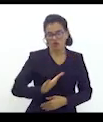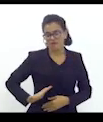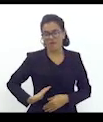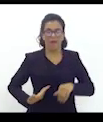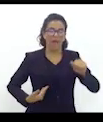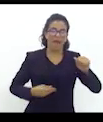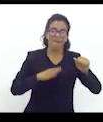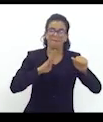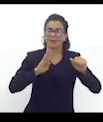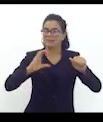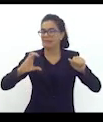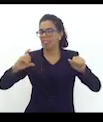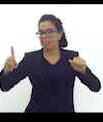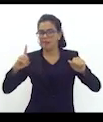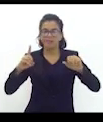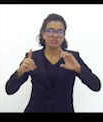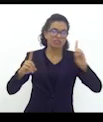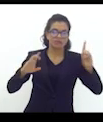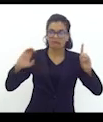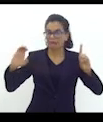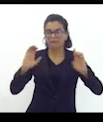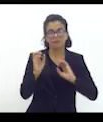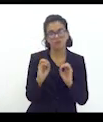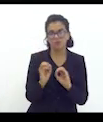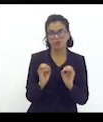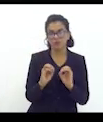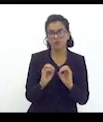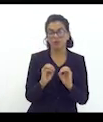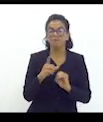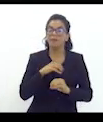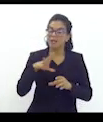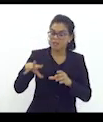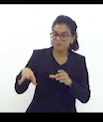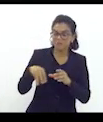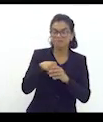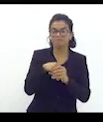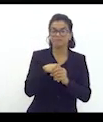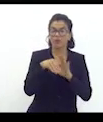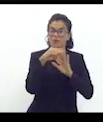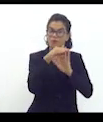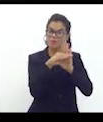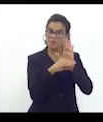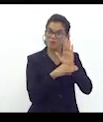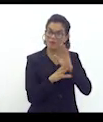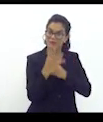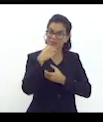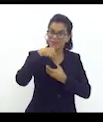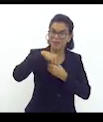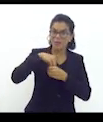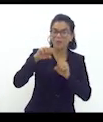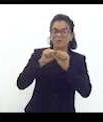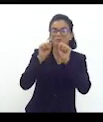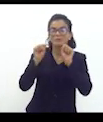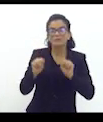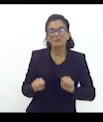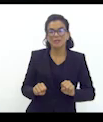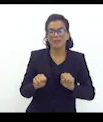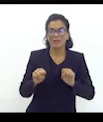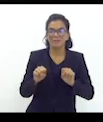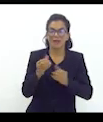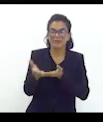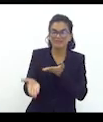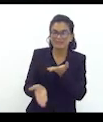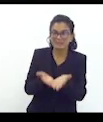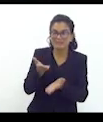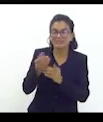C ou D, ele passa a integrar um programa dentro do nosso sistema único de